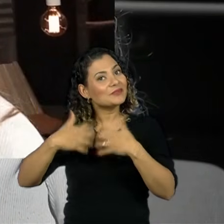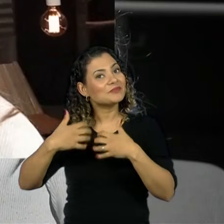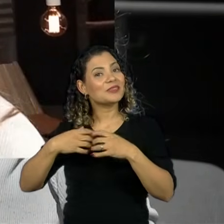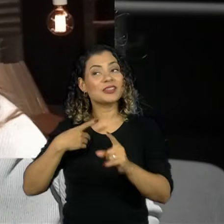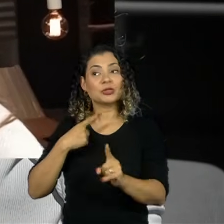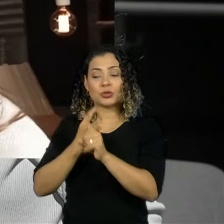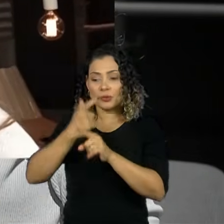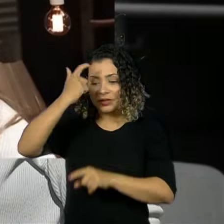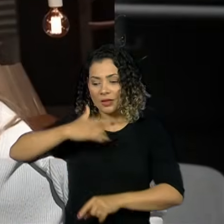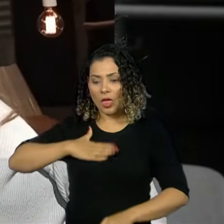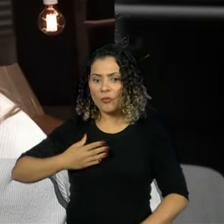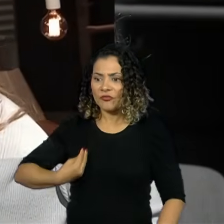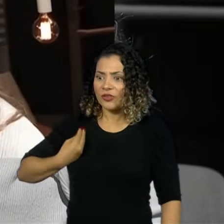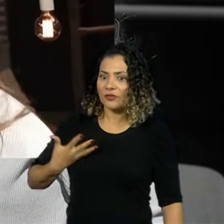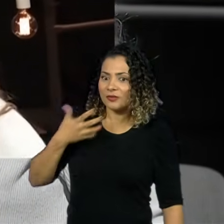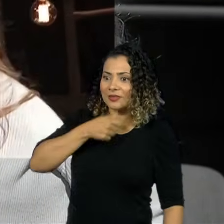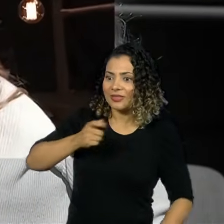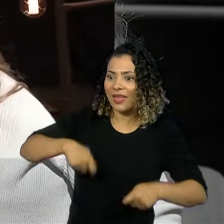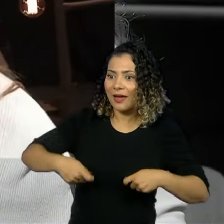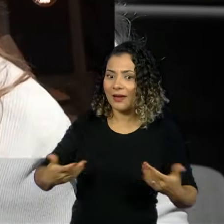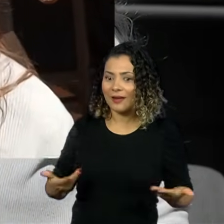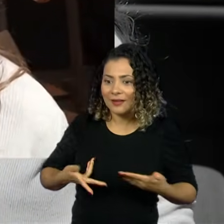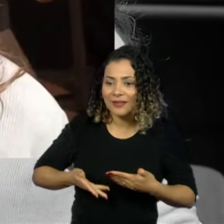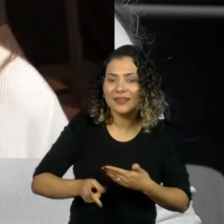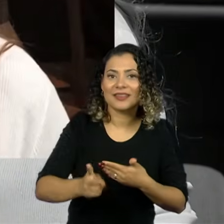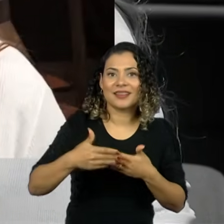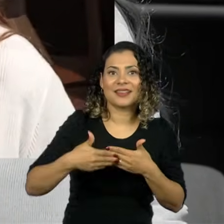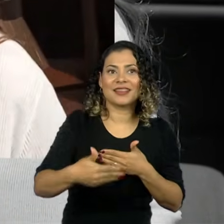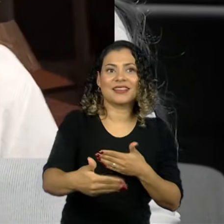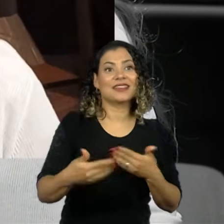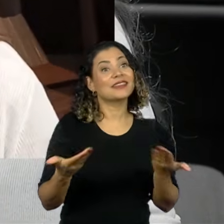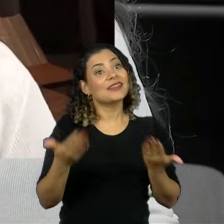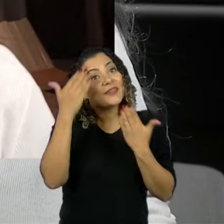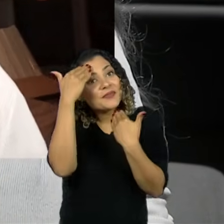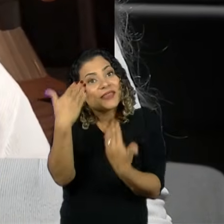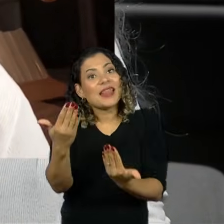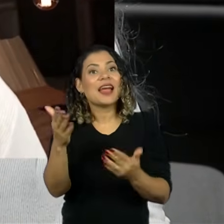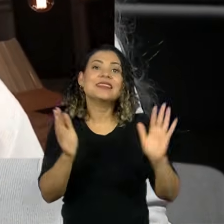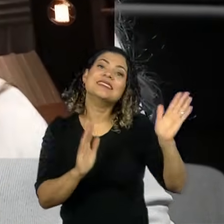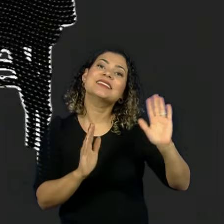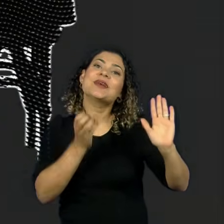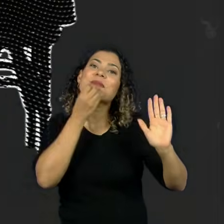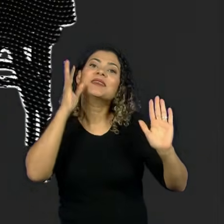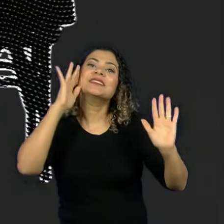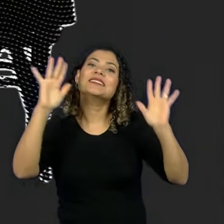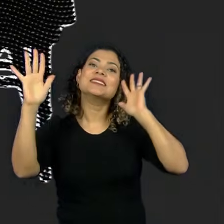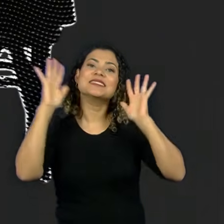que está vivo. Né? Boa noite, pessoal. Obrigado. Bons sonhos.